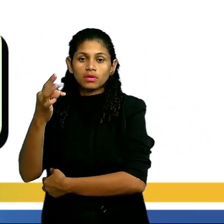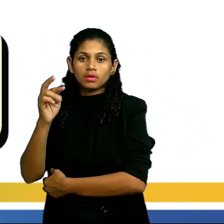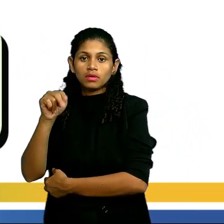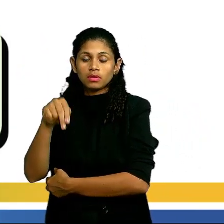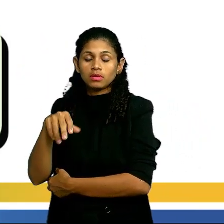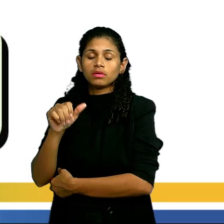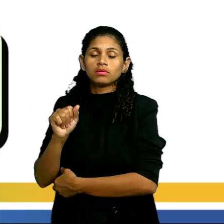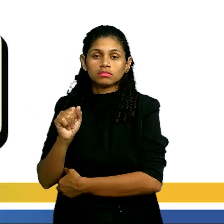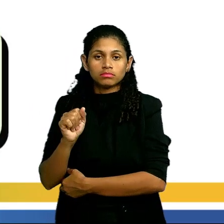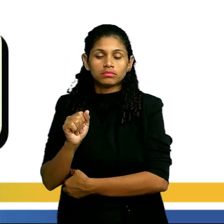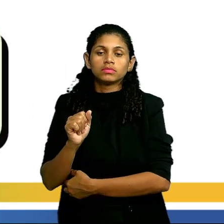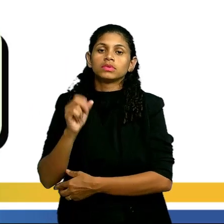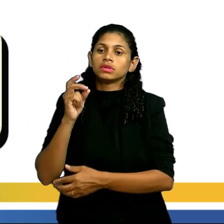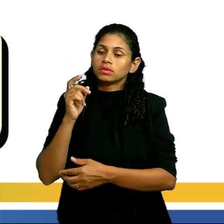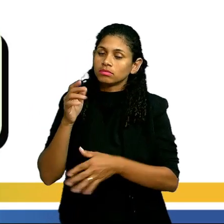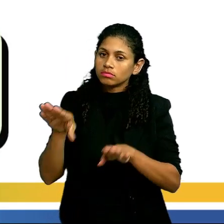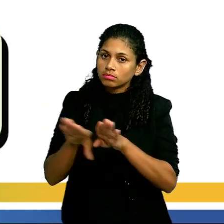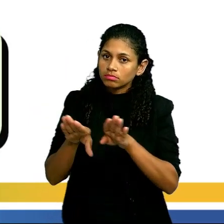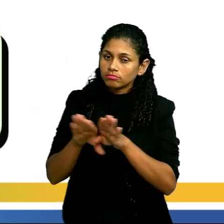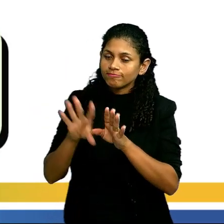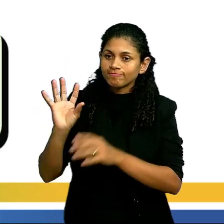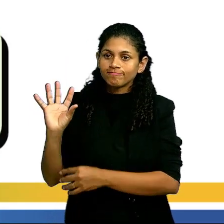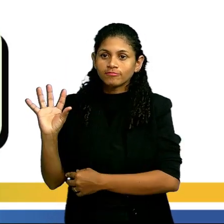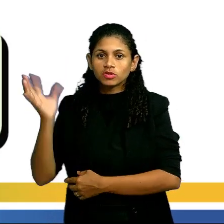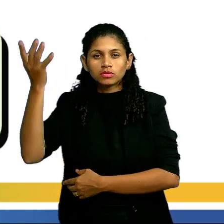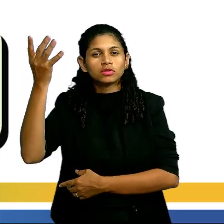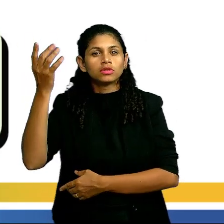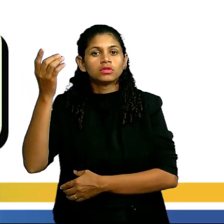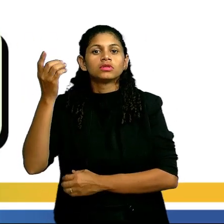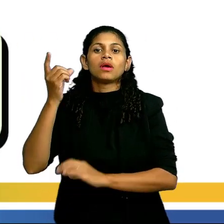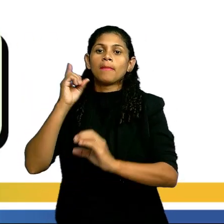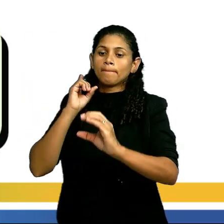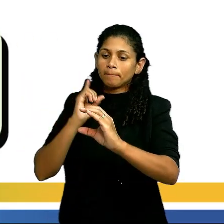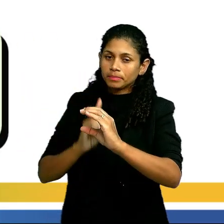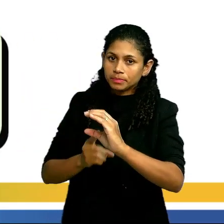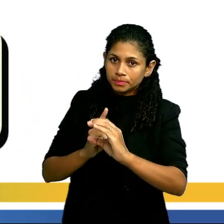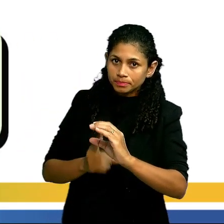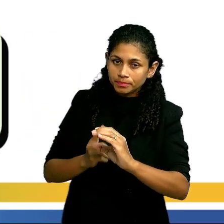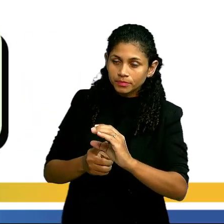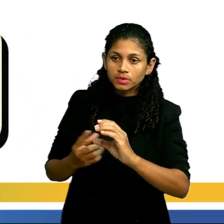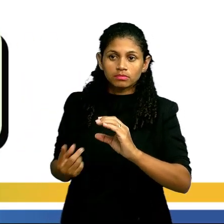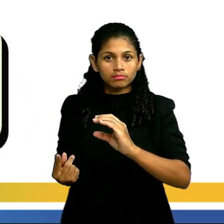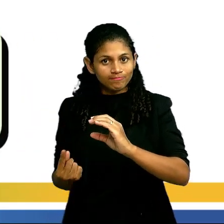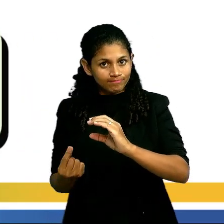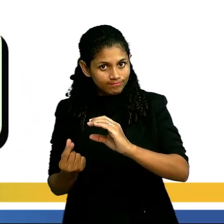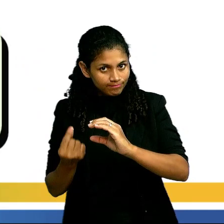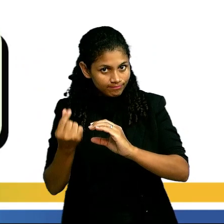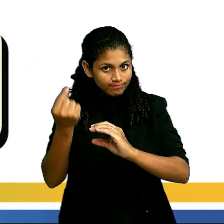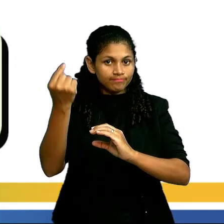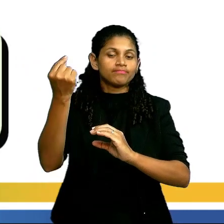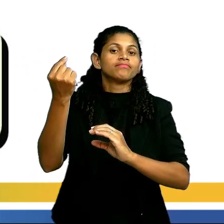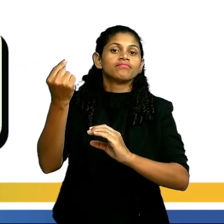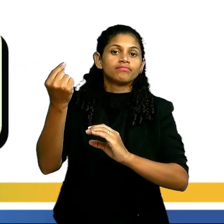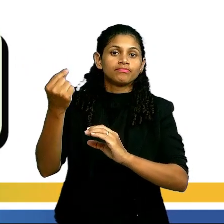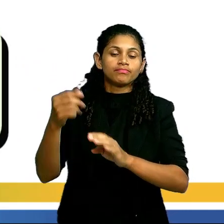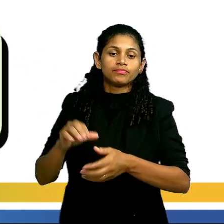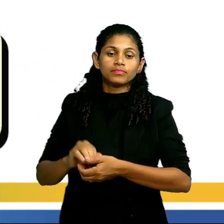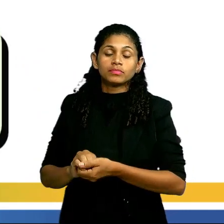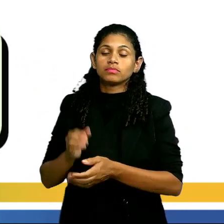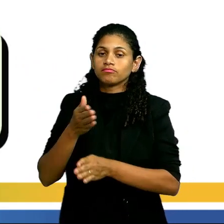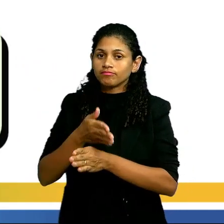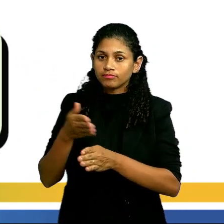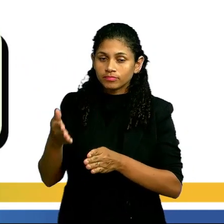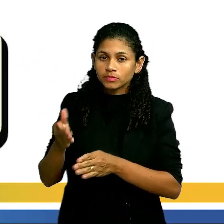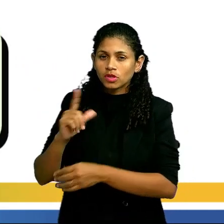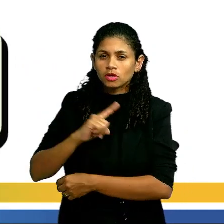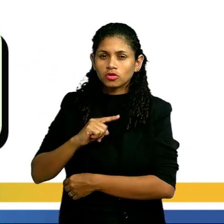pela disparidade socialistas e capitalistas. O Vietnã também tinha um paralelo, né? Só que esse era o paralelo